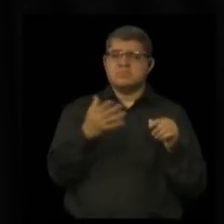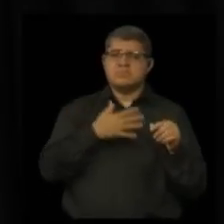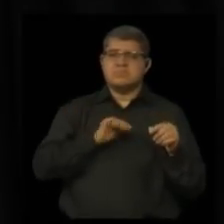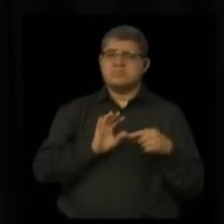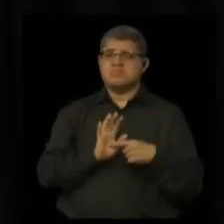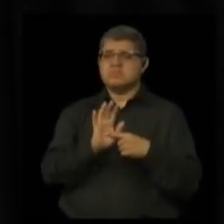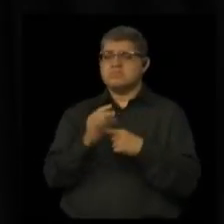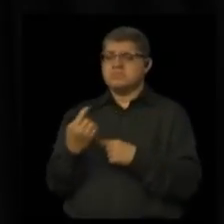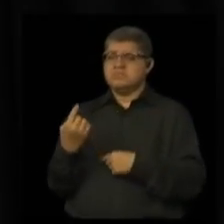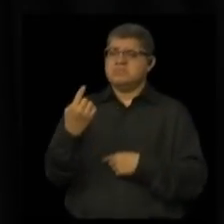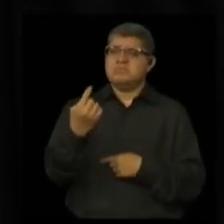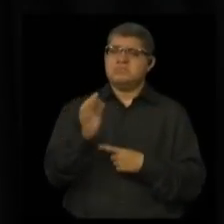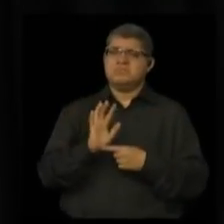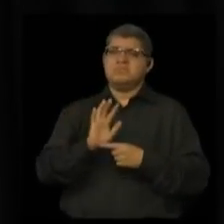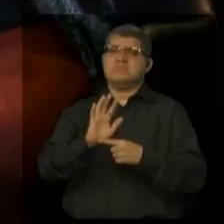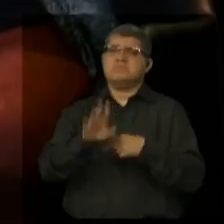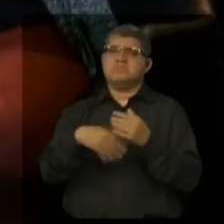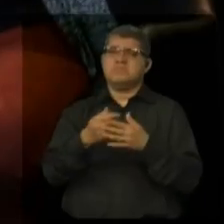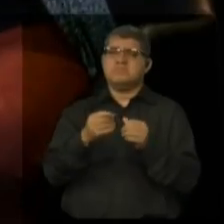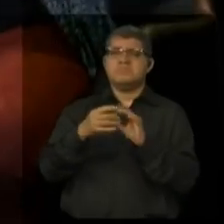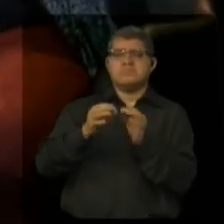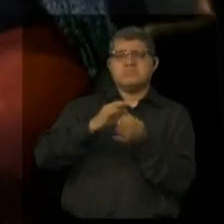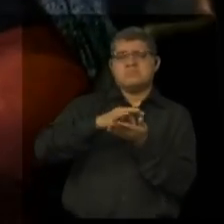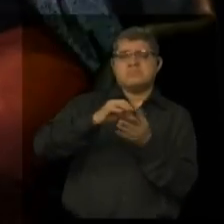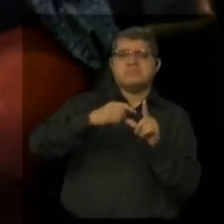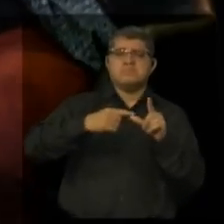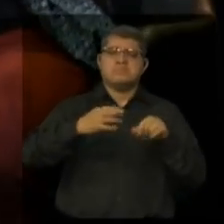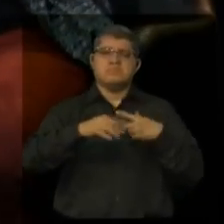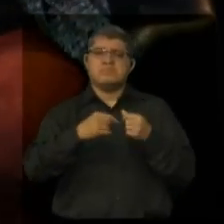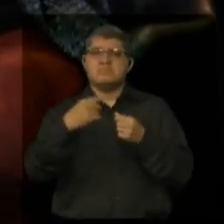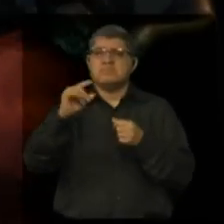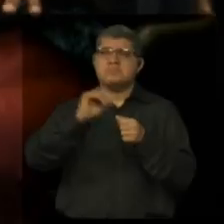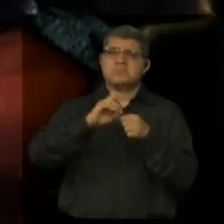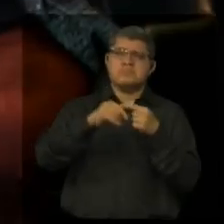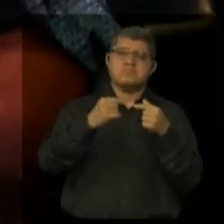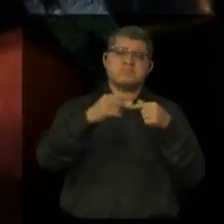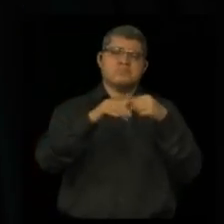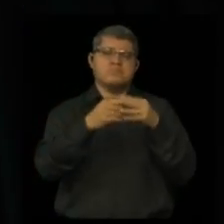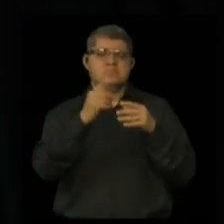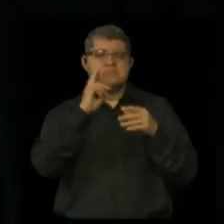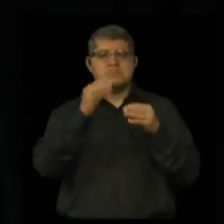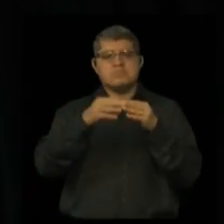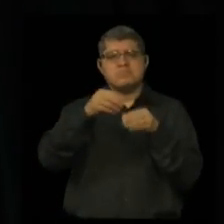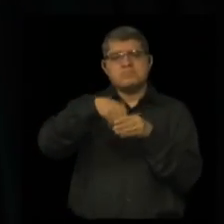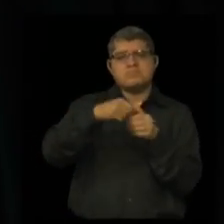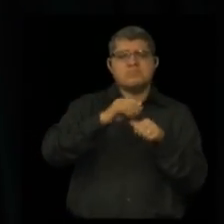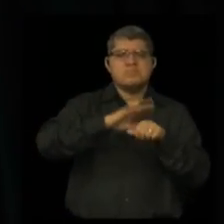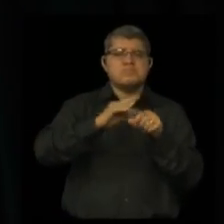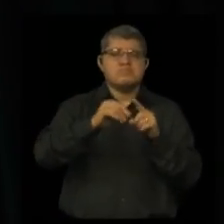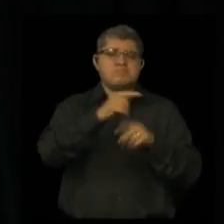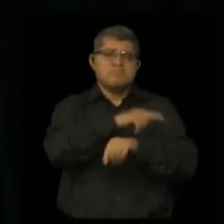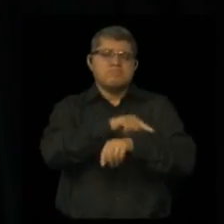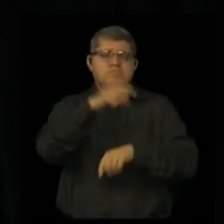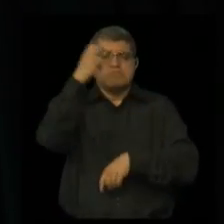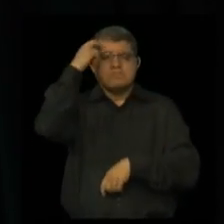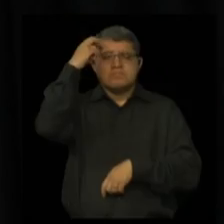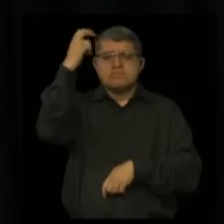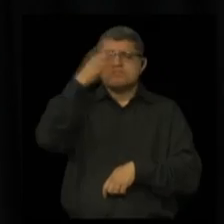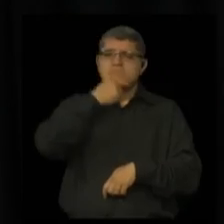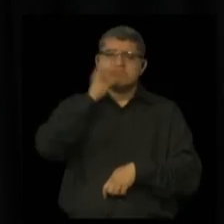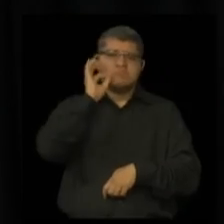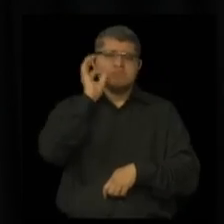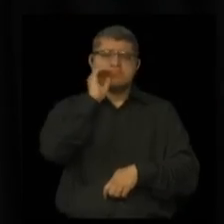de aparecer. Então ele compõe, faz as coisas para ele, enfim, a gente faz coisas junto. Mas ele é genial, é um cara